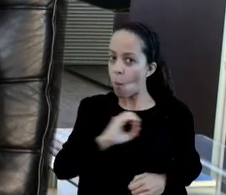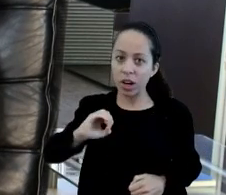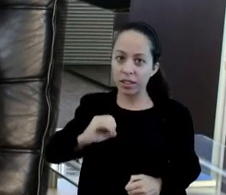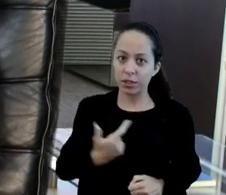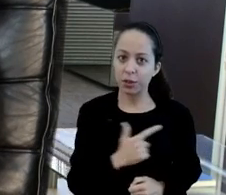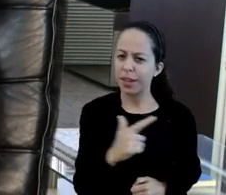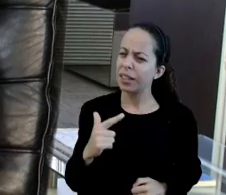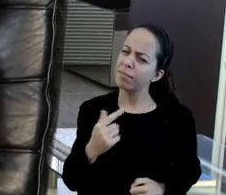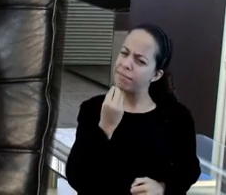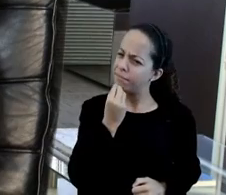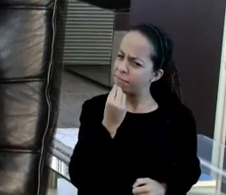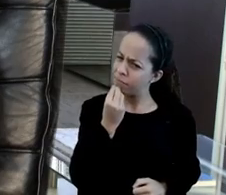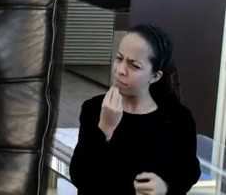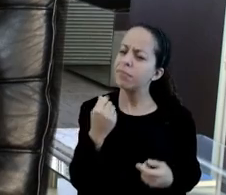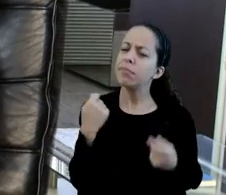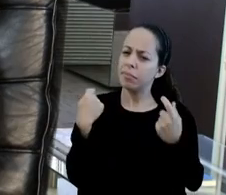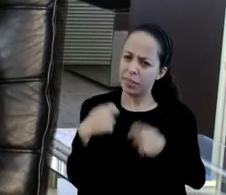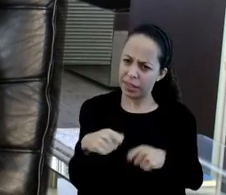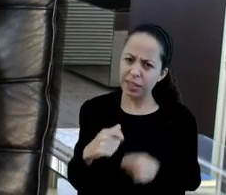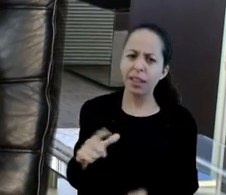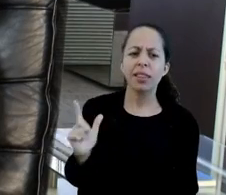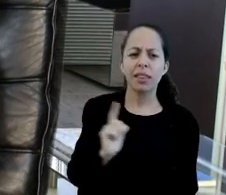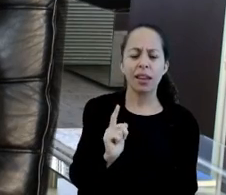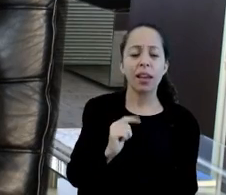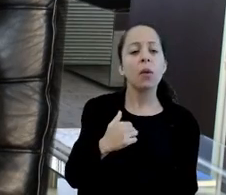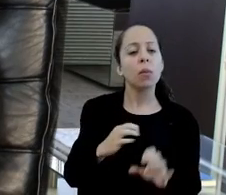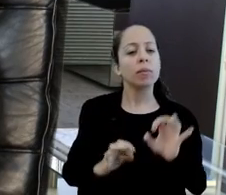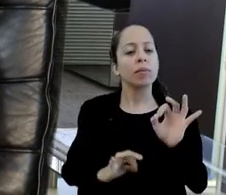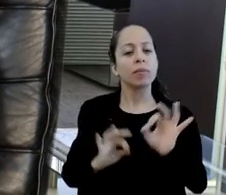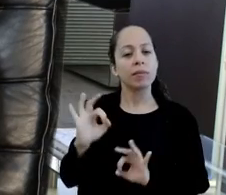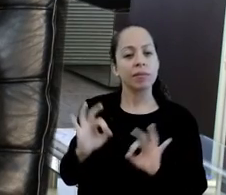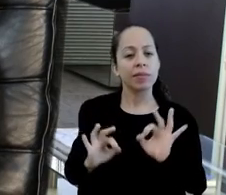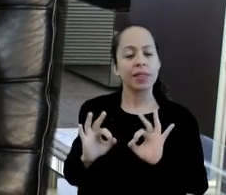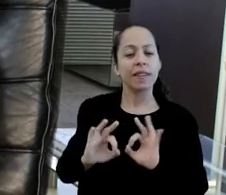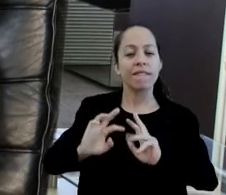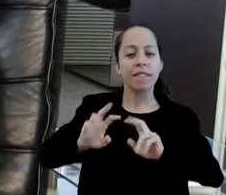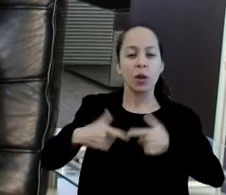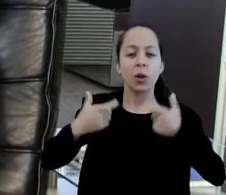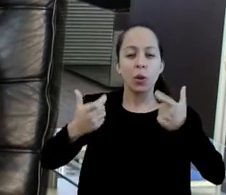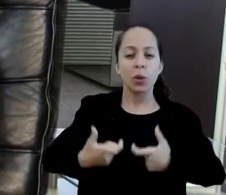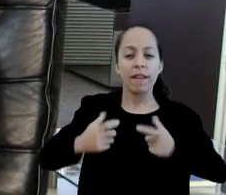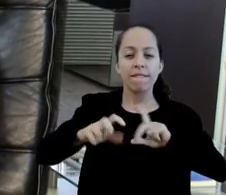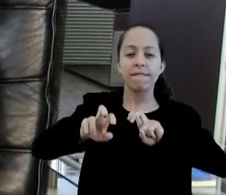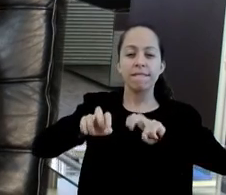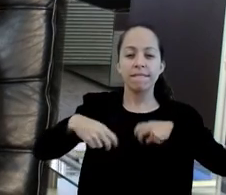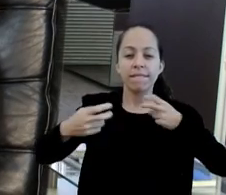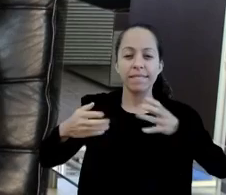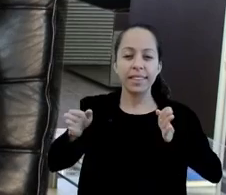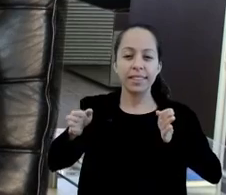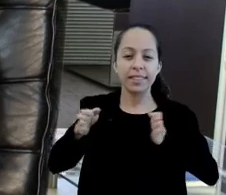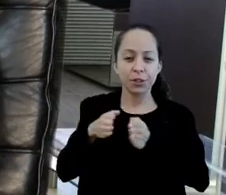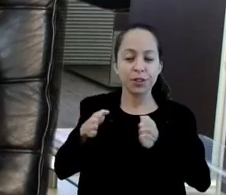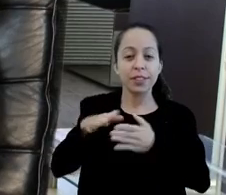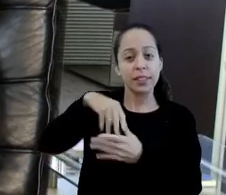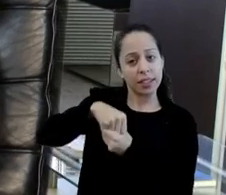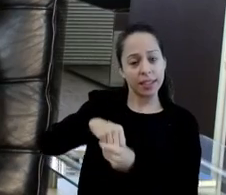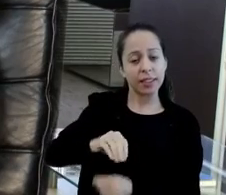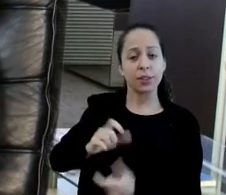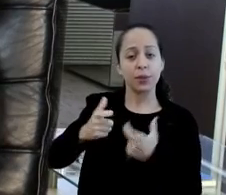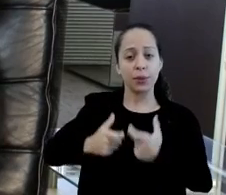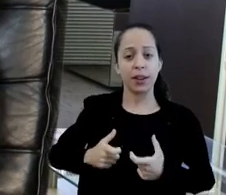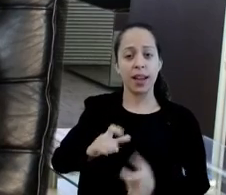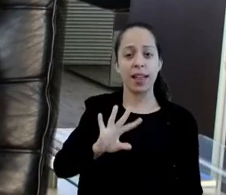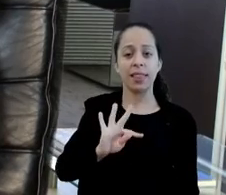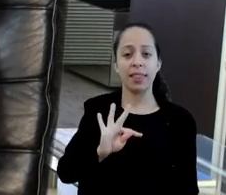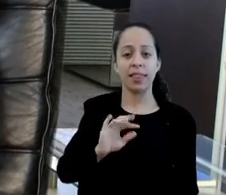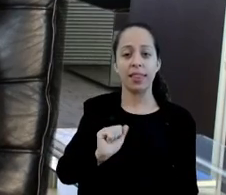formando um memorial na Fazendinha, em Taguatinga, com tudo da academia. Então, esse